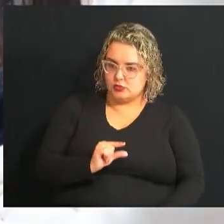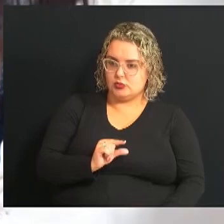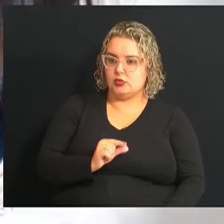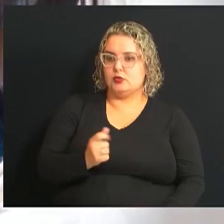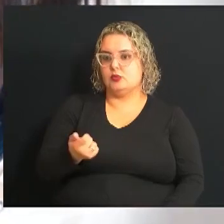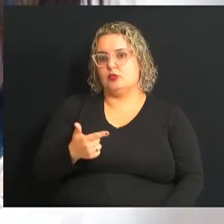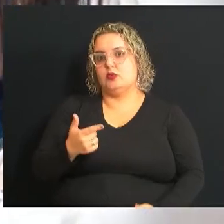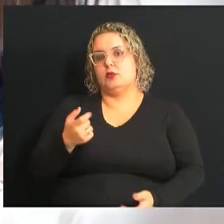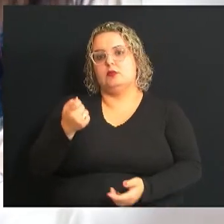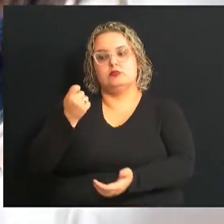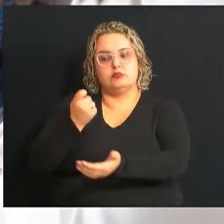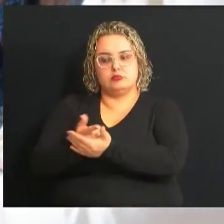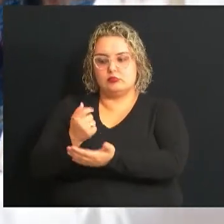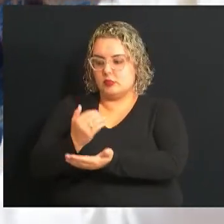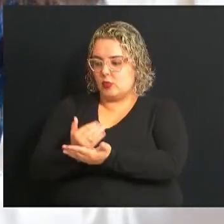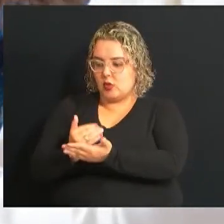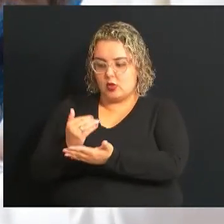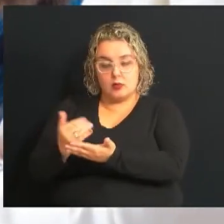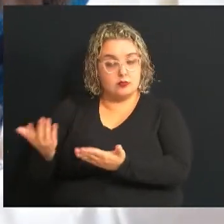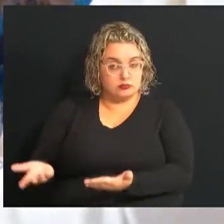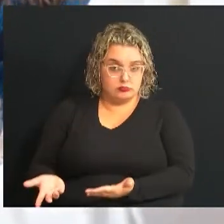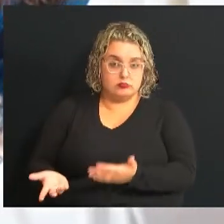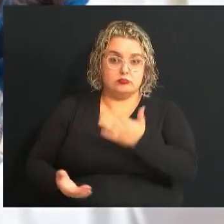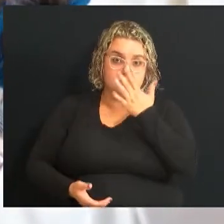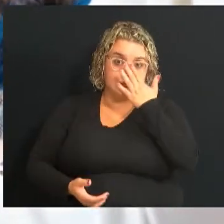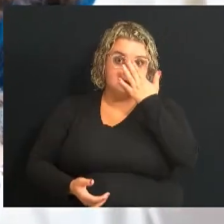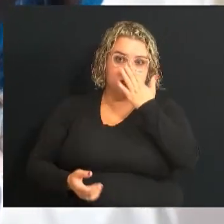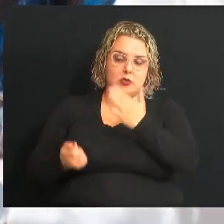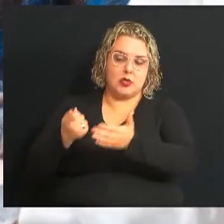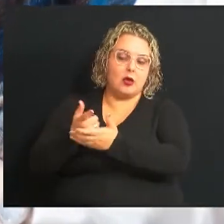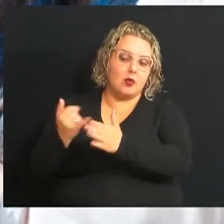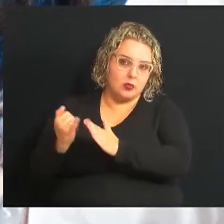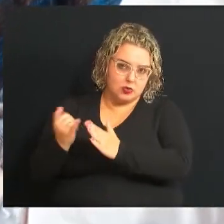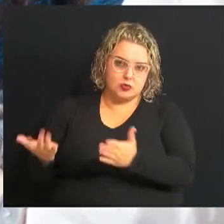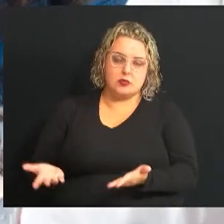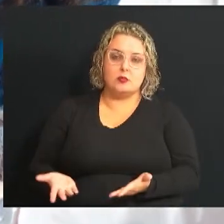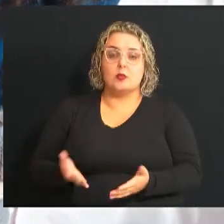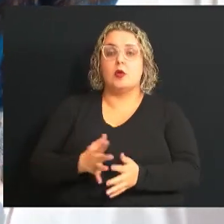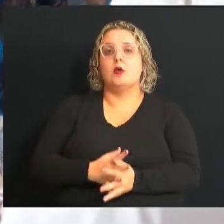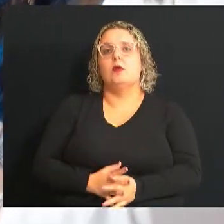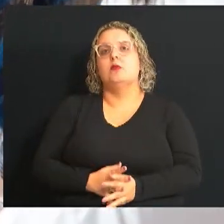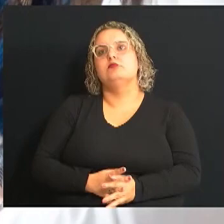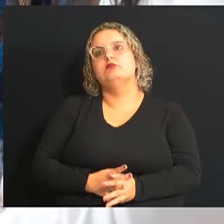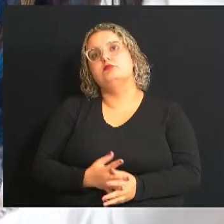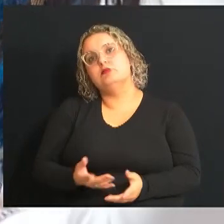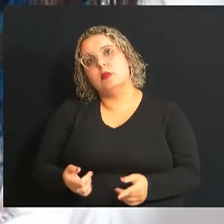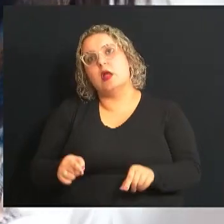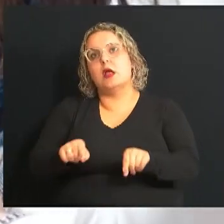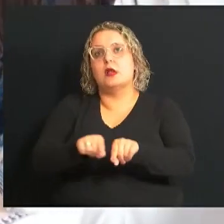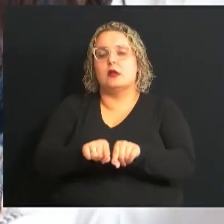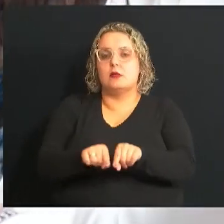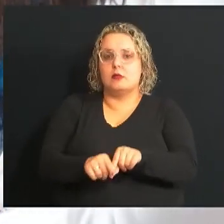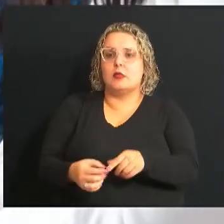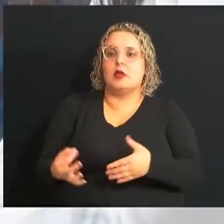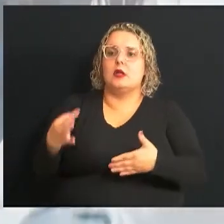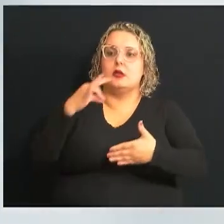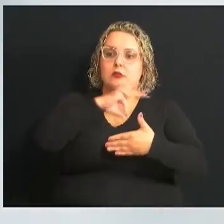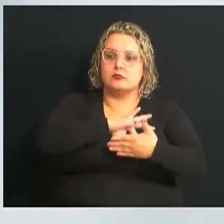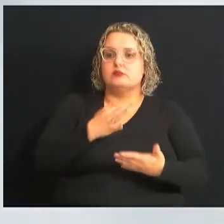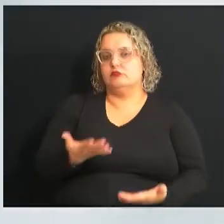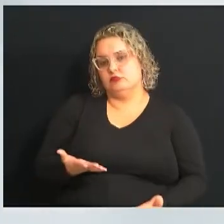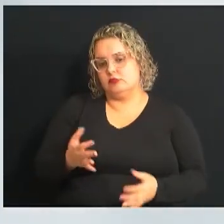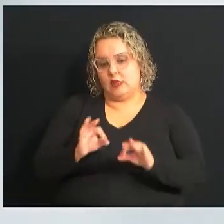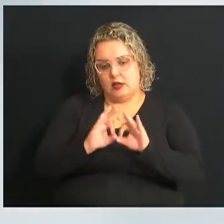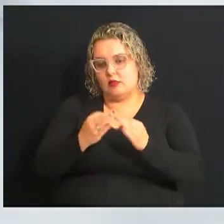parcela de um imóvel, por exemplo, e cabe dentro do orçamento dessa pessoa